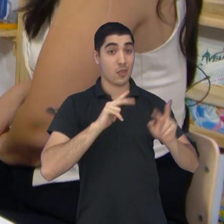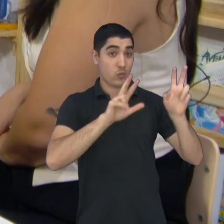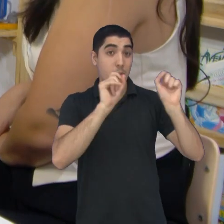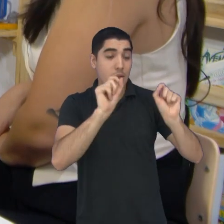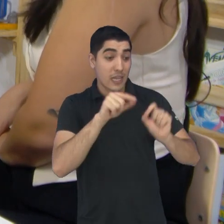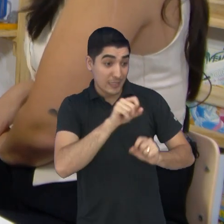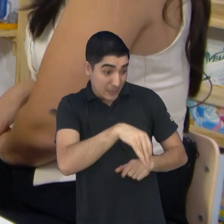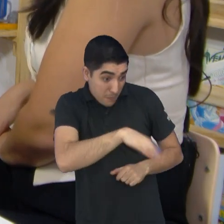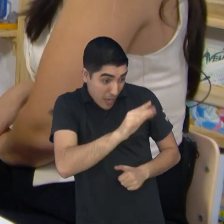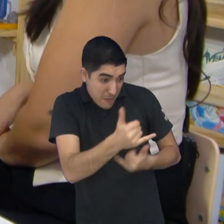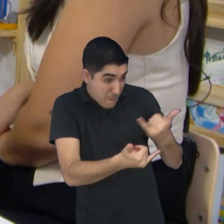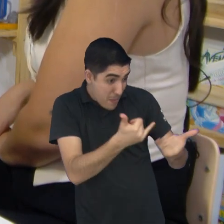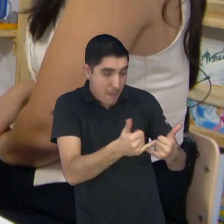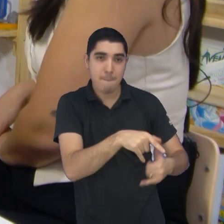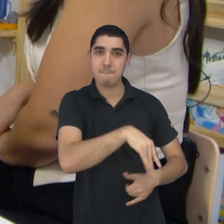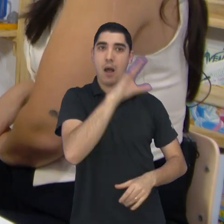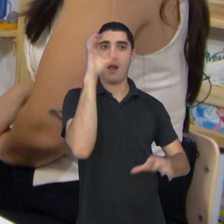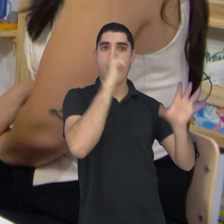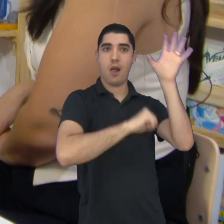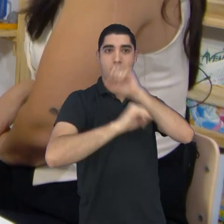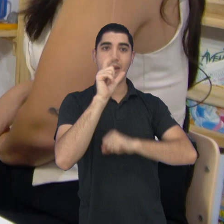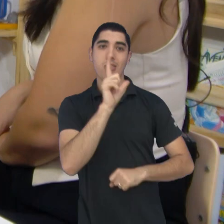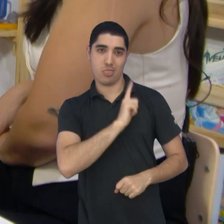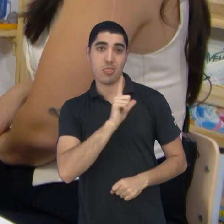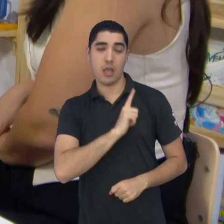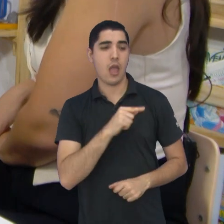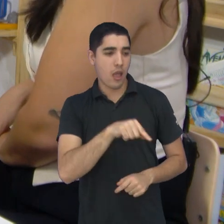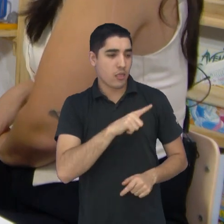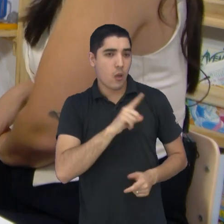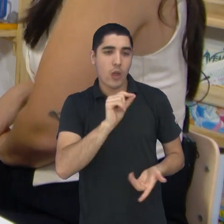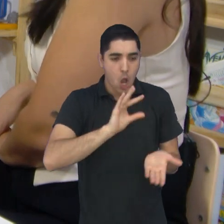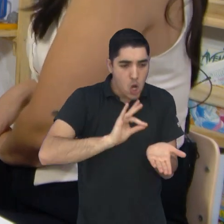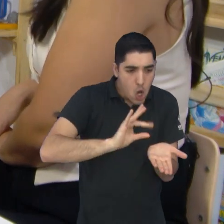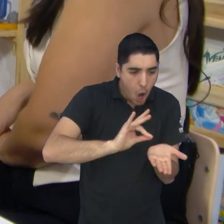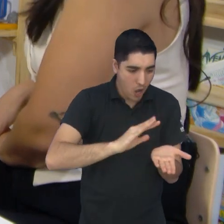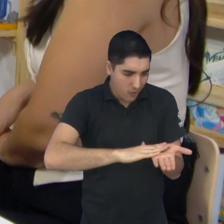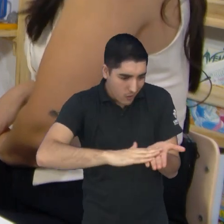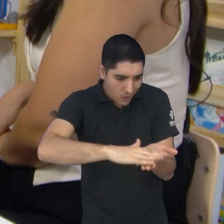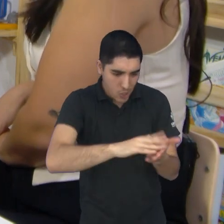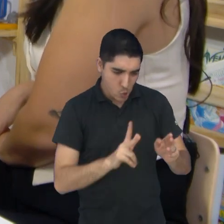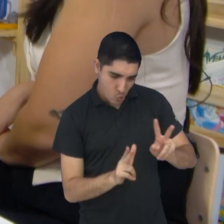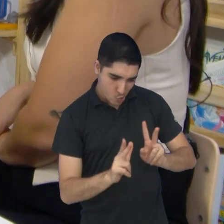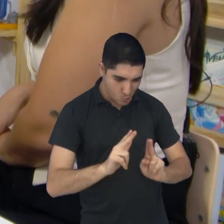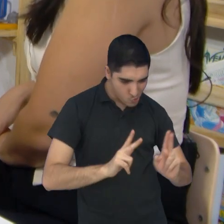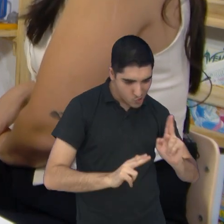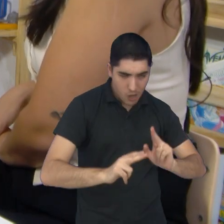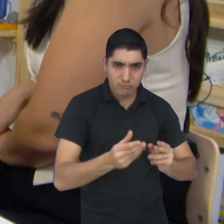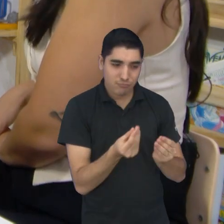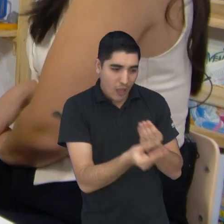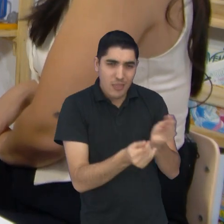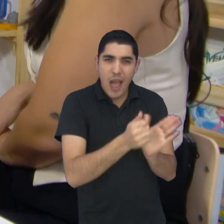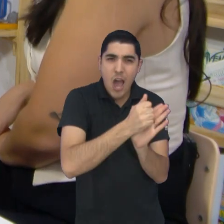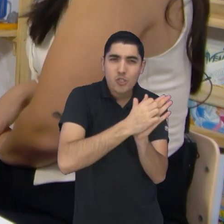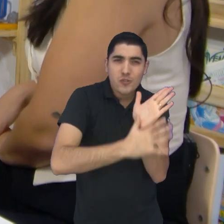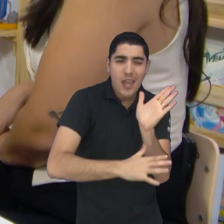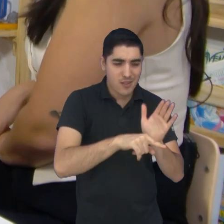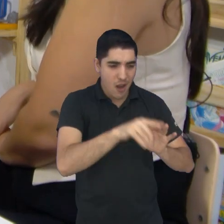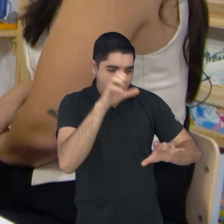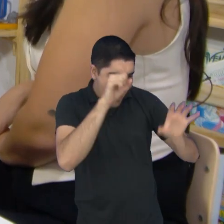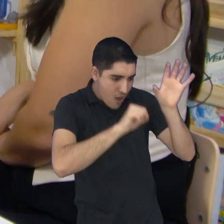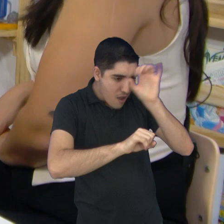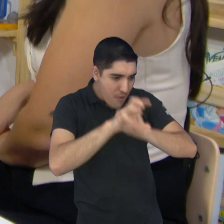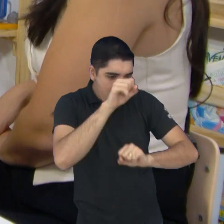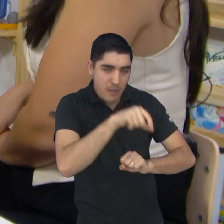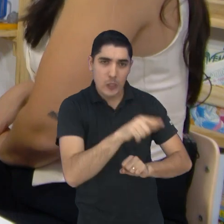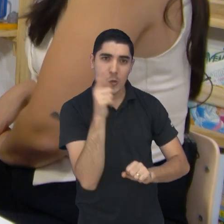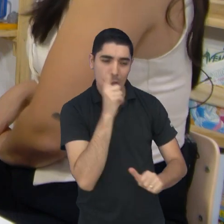das brincadeiras, da criatividade, da colagem, da pintura, do recorte, como uma forma de